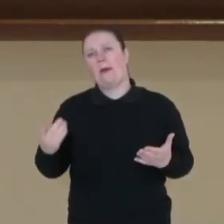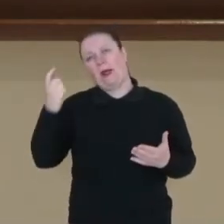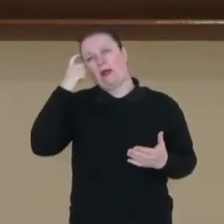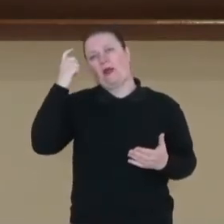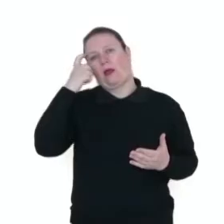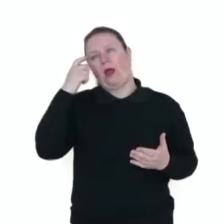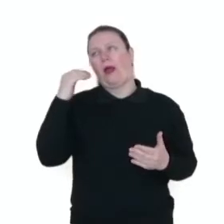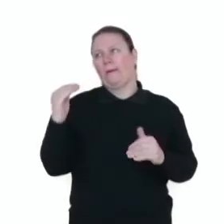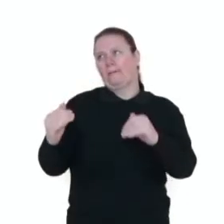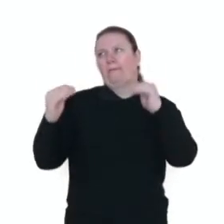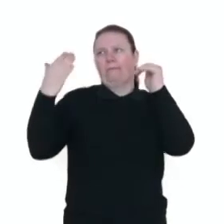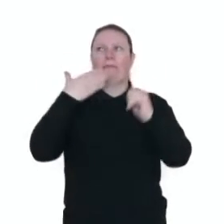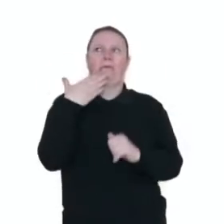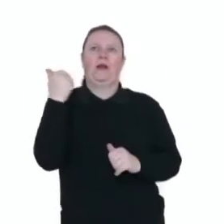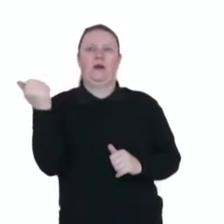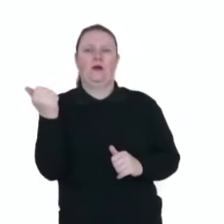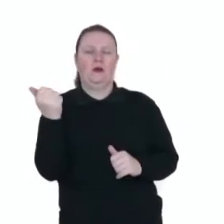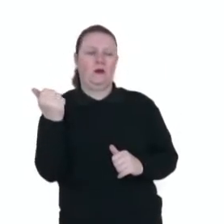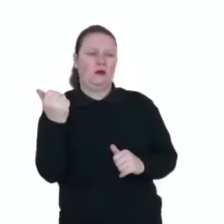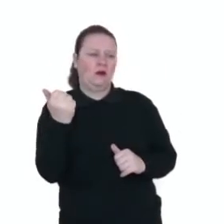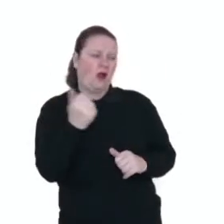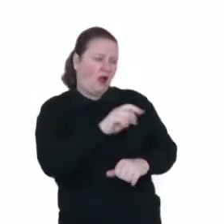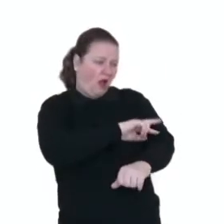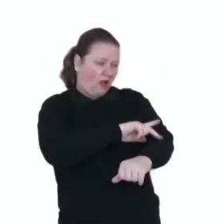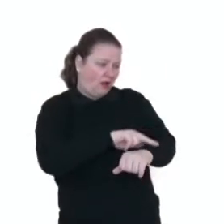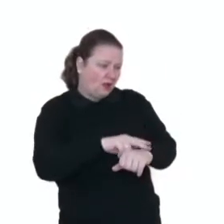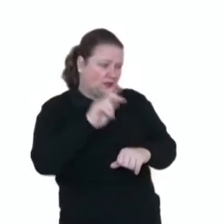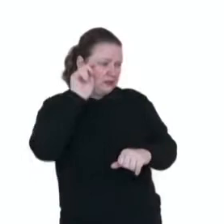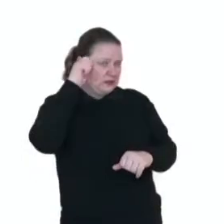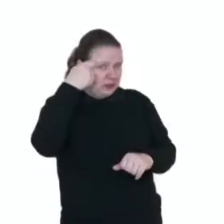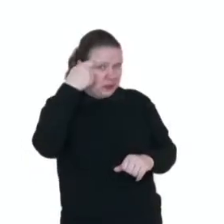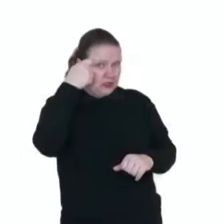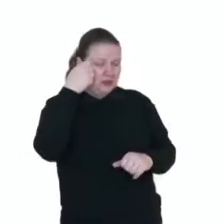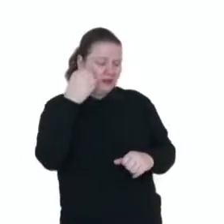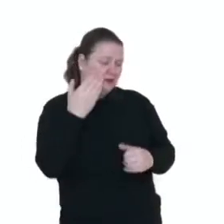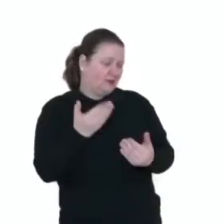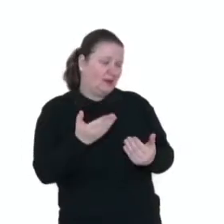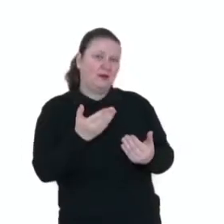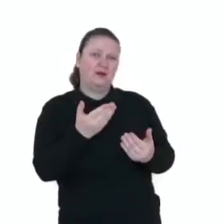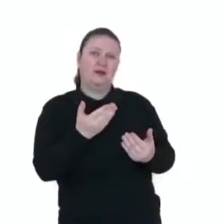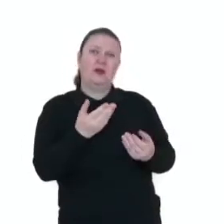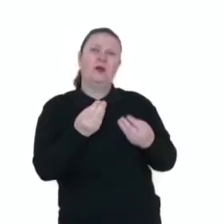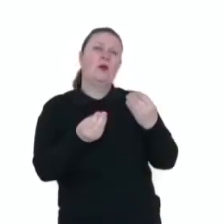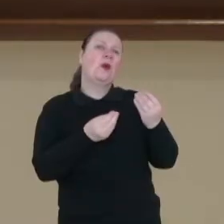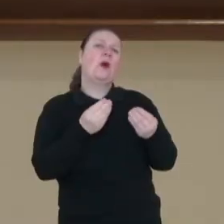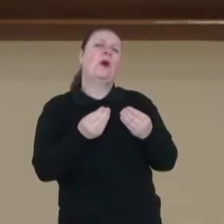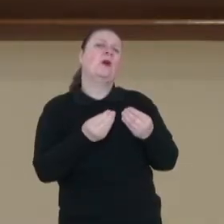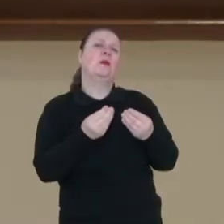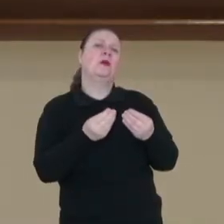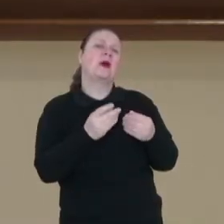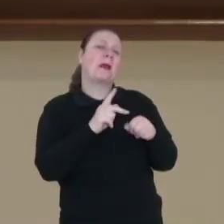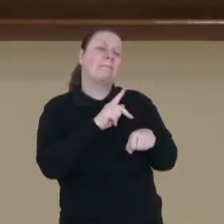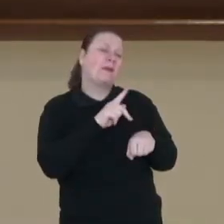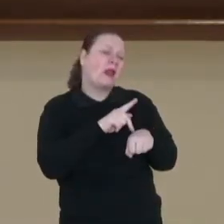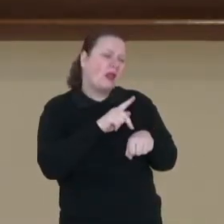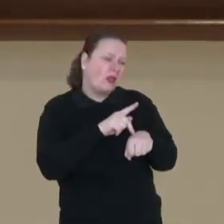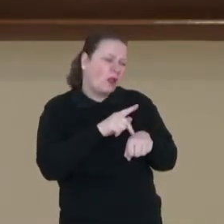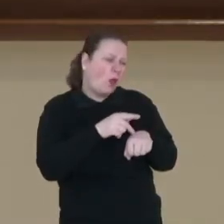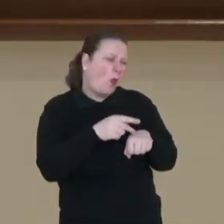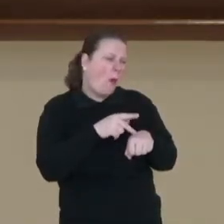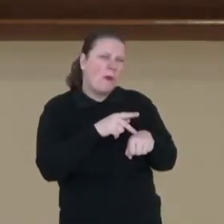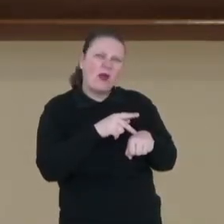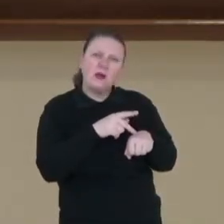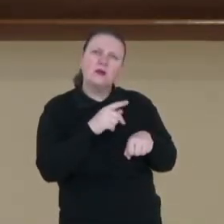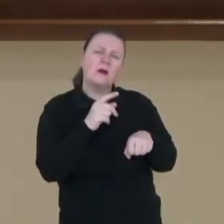era superior à raça negra, né, em sua grande maioria vindo do continente